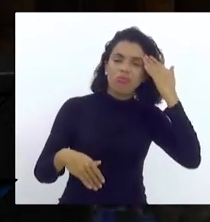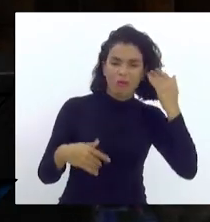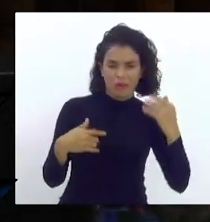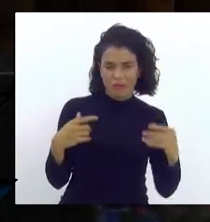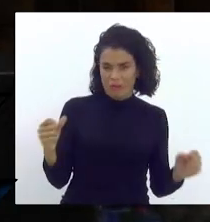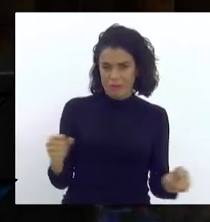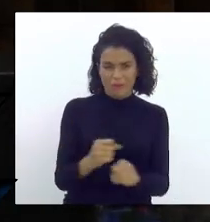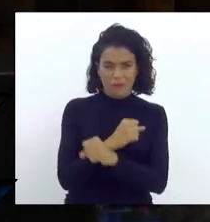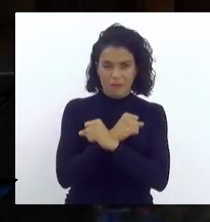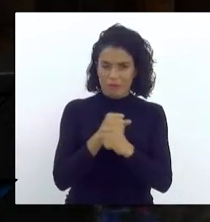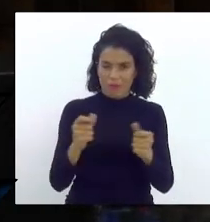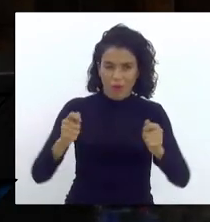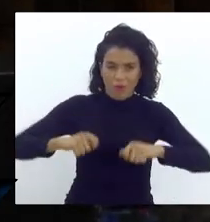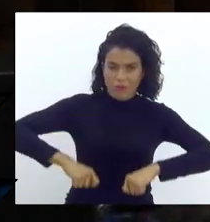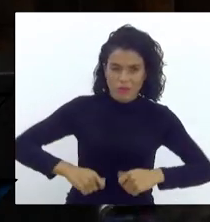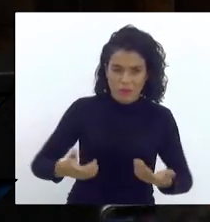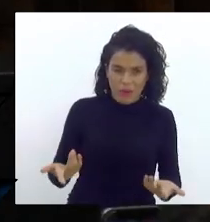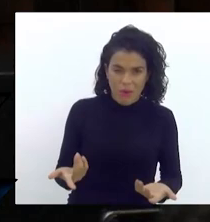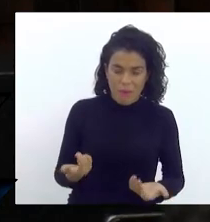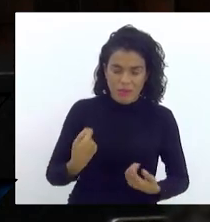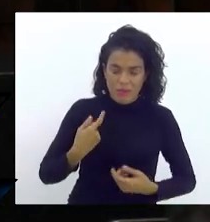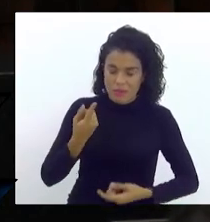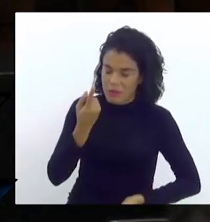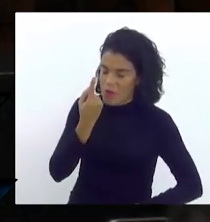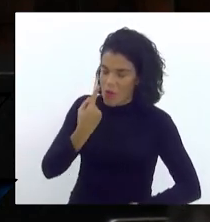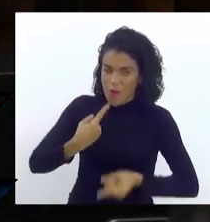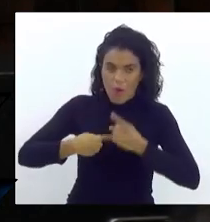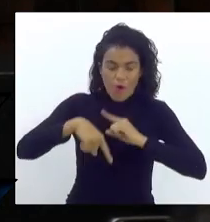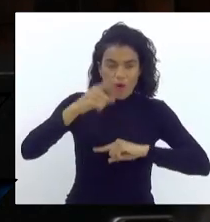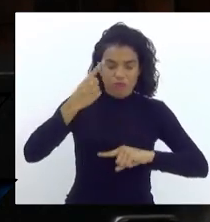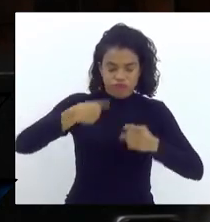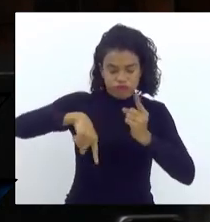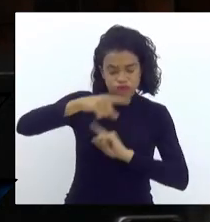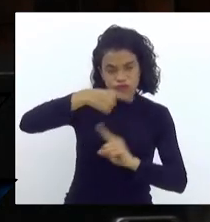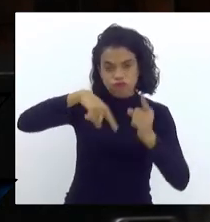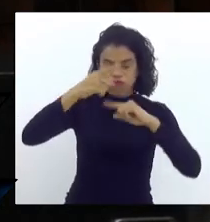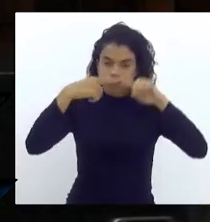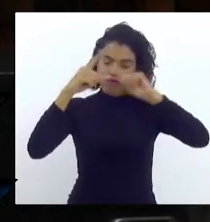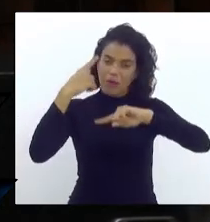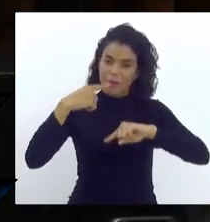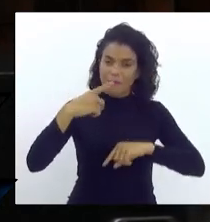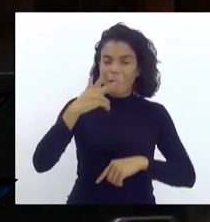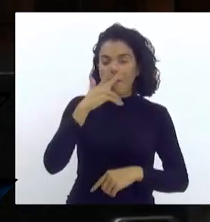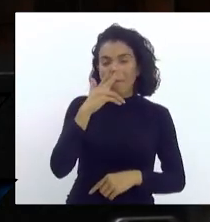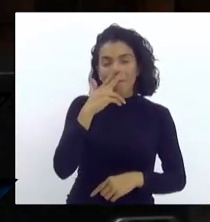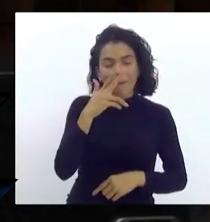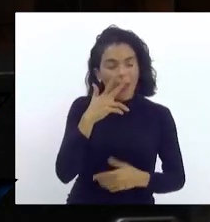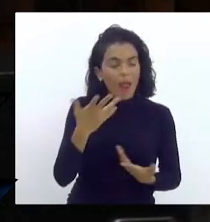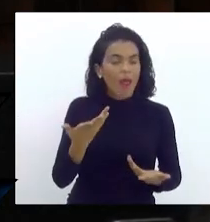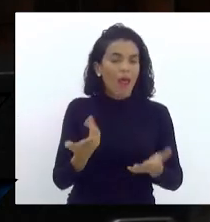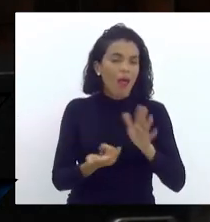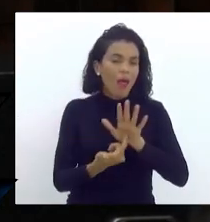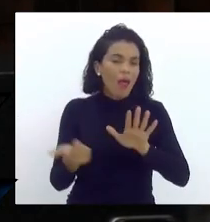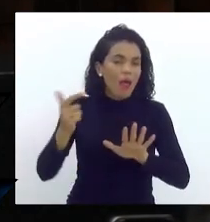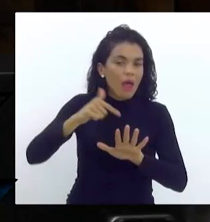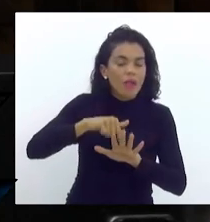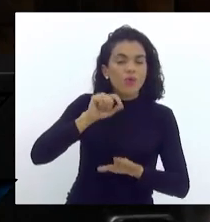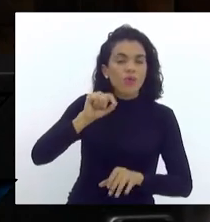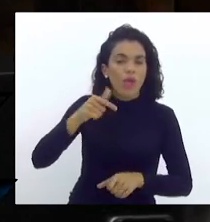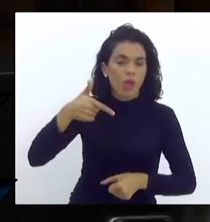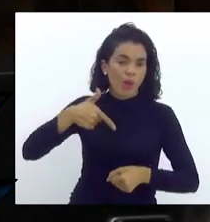de estar sem reabastecer, né, o combustível para podermos, nesse